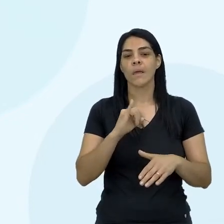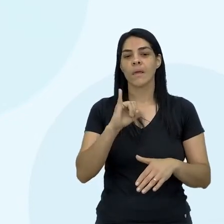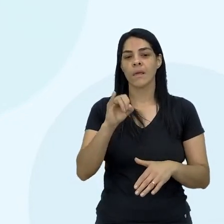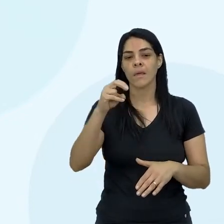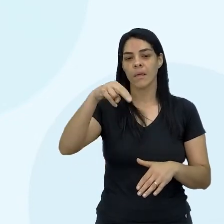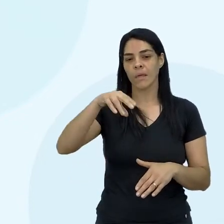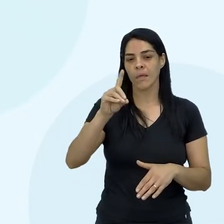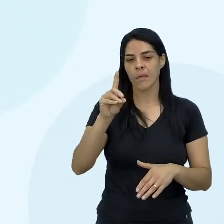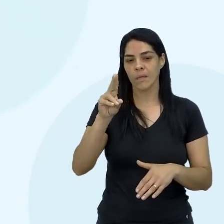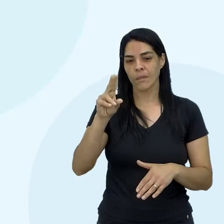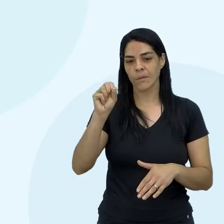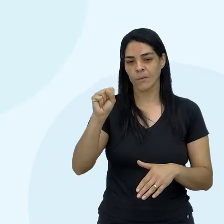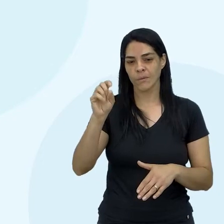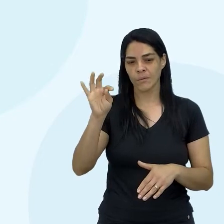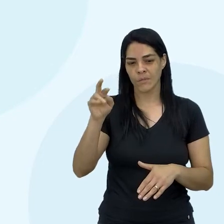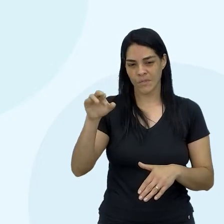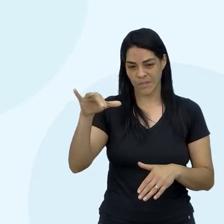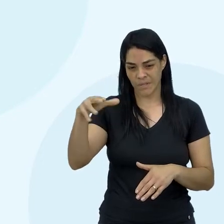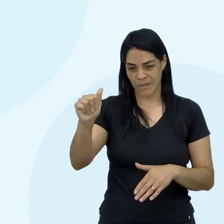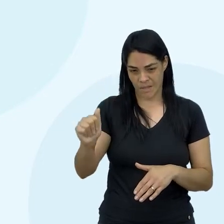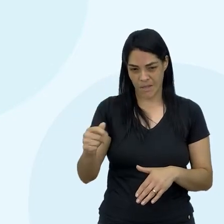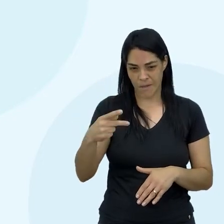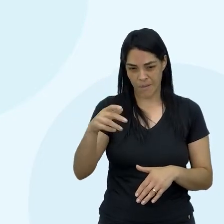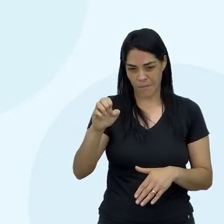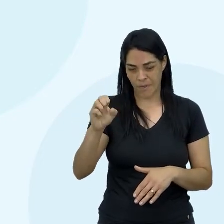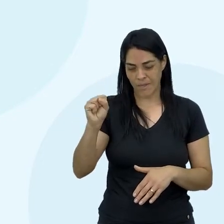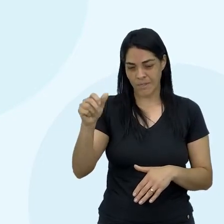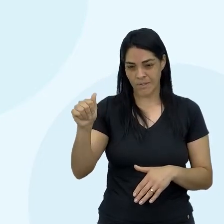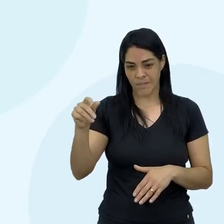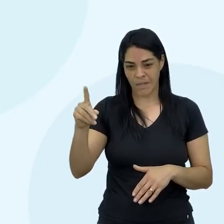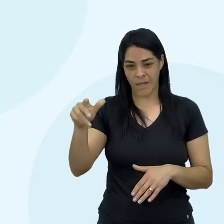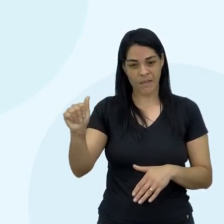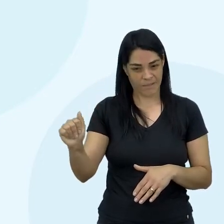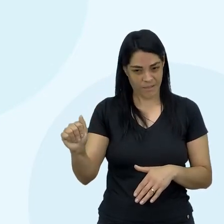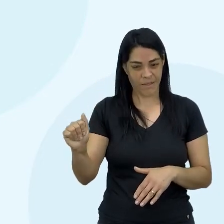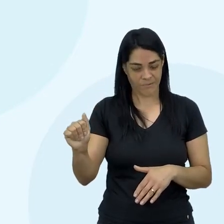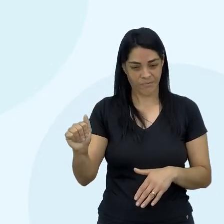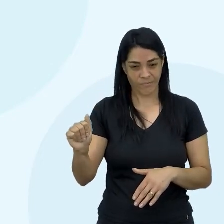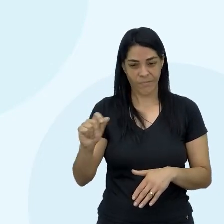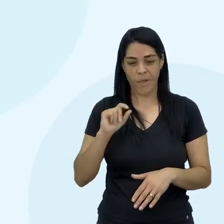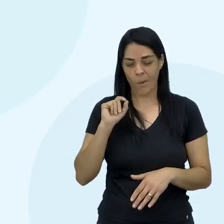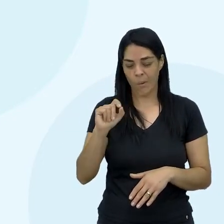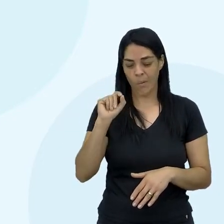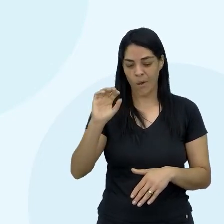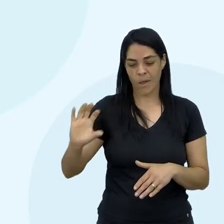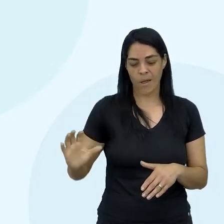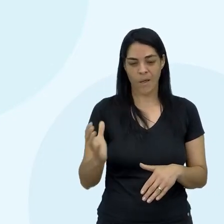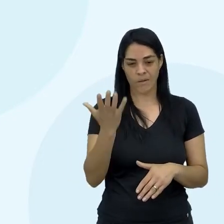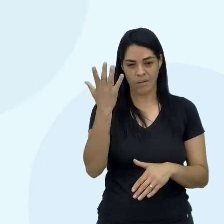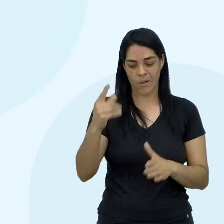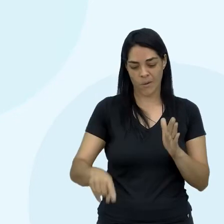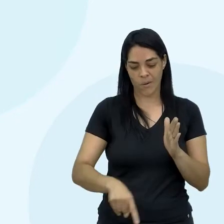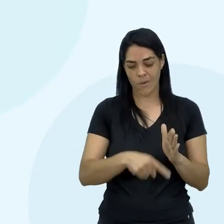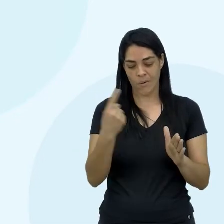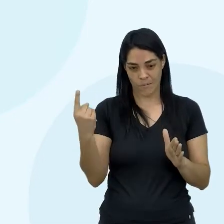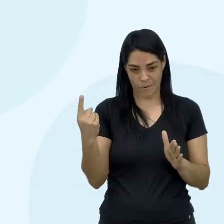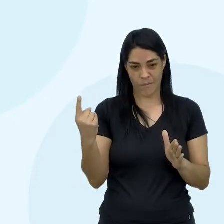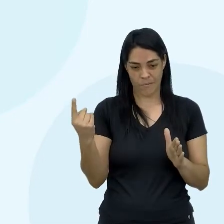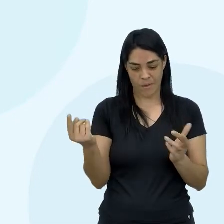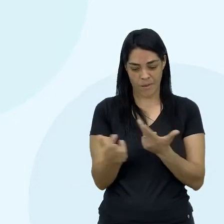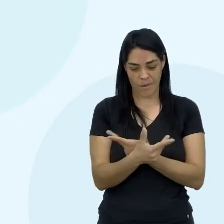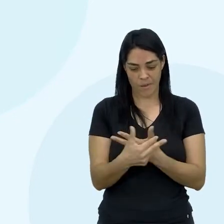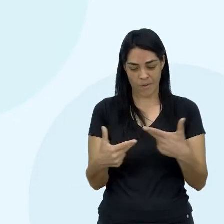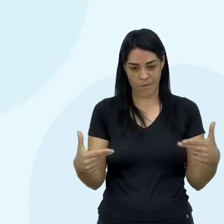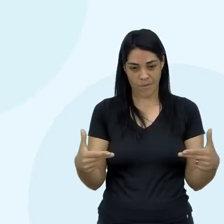de base. É ela que vai fazer com que surjam os primeiros insumos